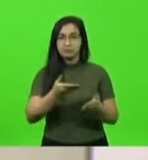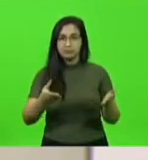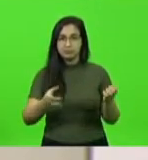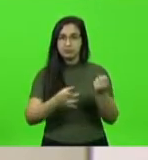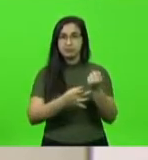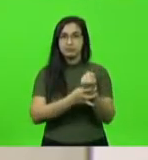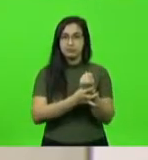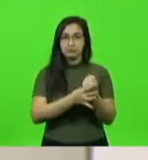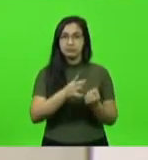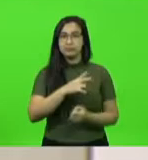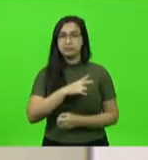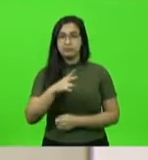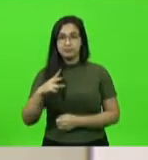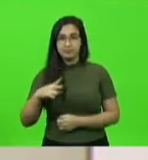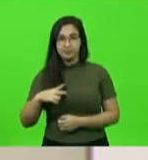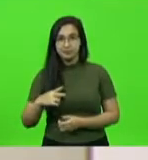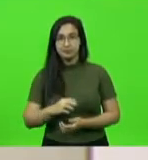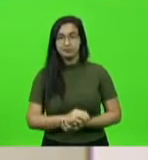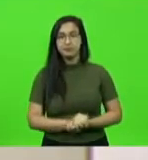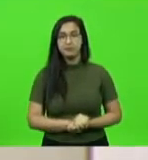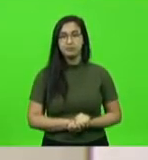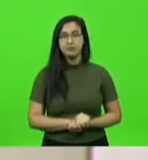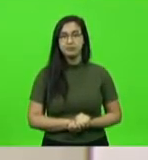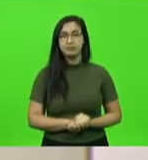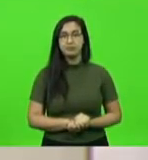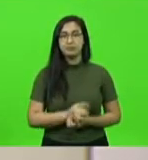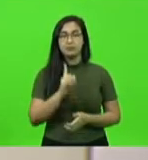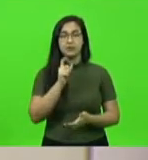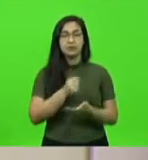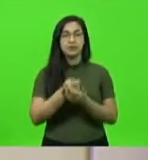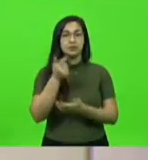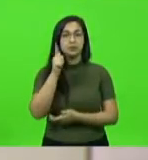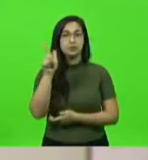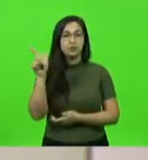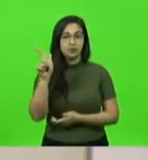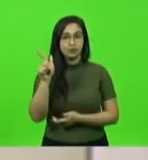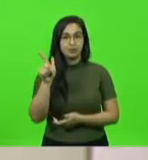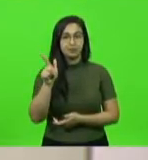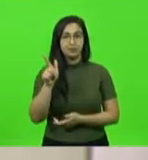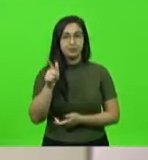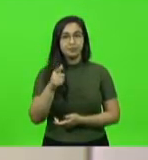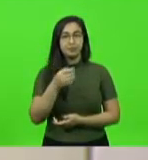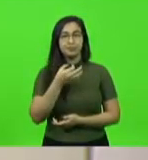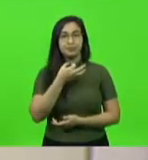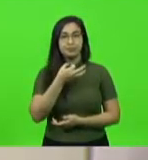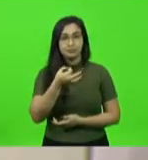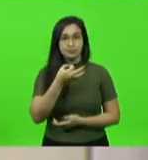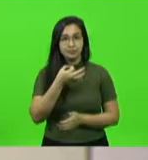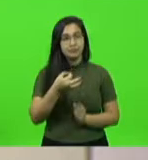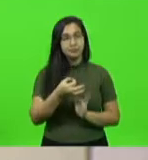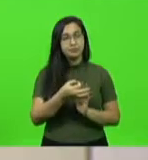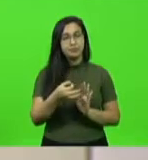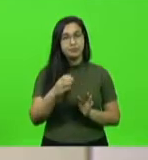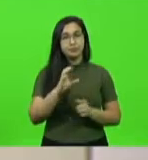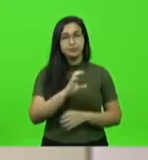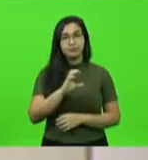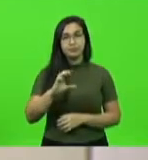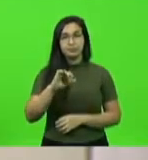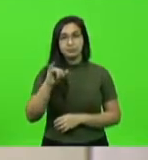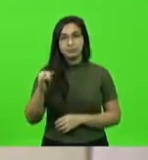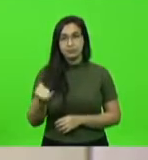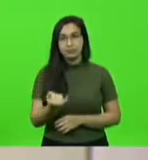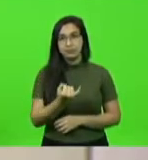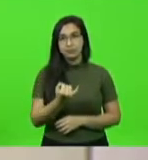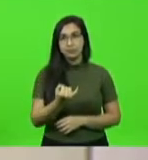a Secretaria de Estado da Segurança Pública e estabelece outras providências. Pareceres favoráveis das comissões de Constituição e